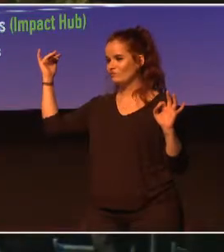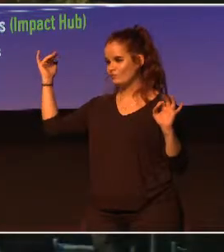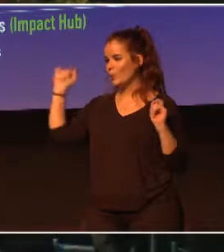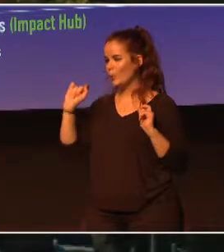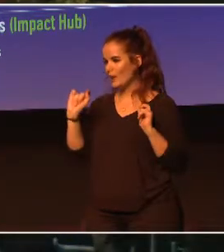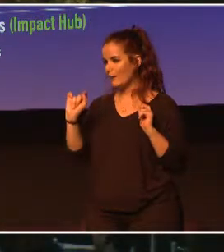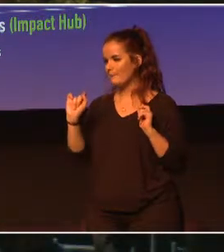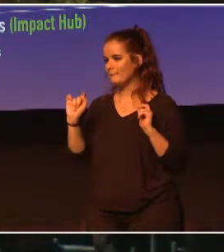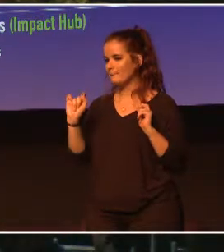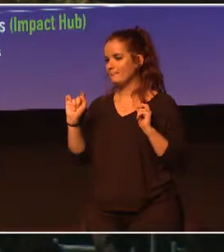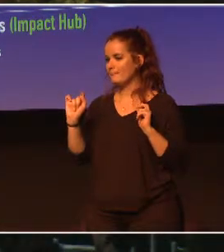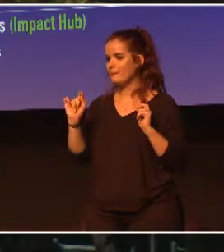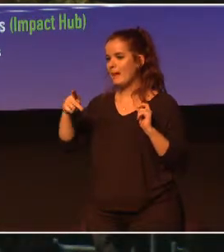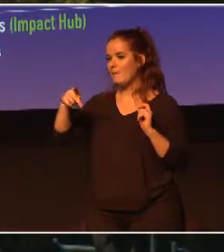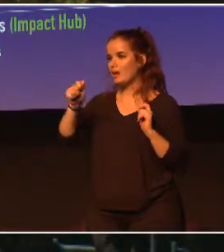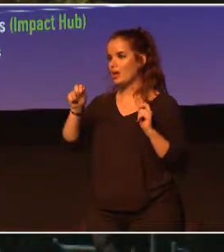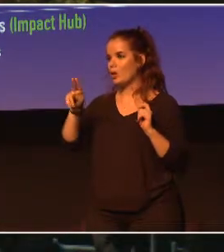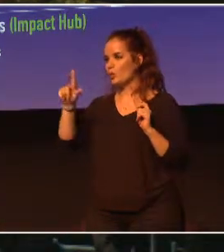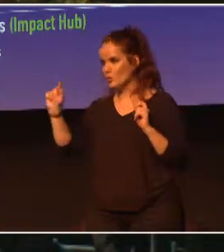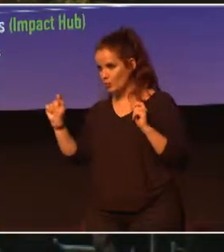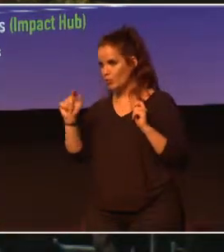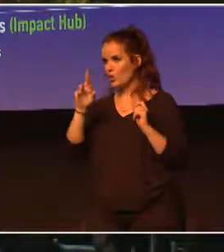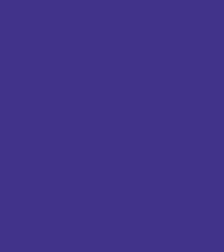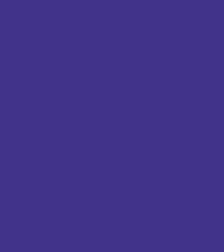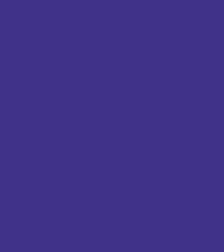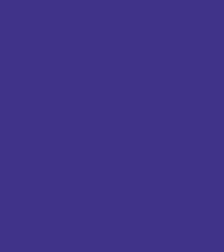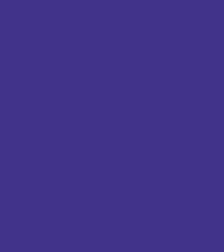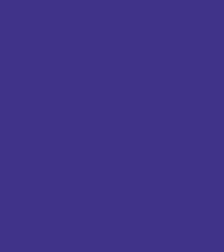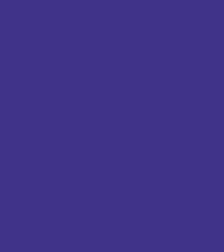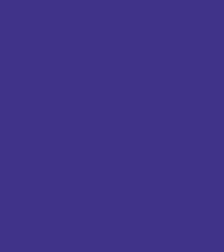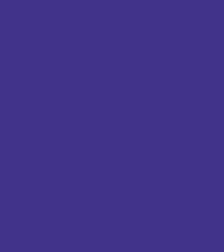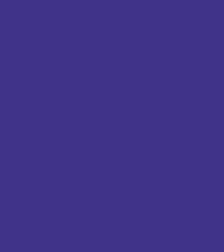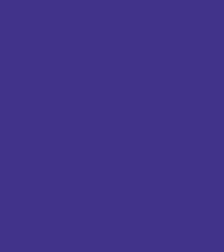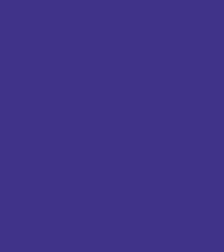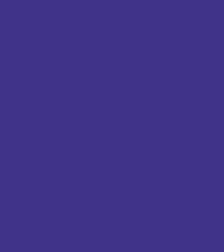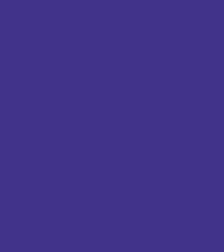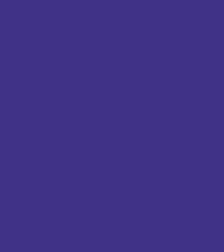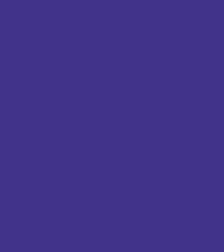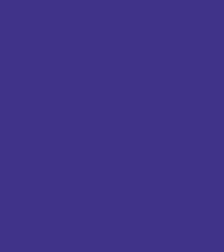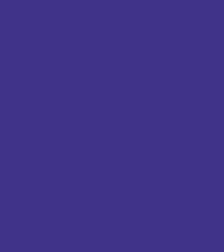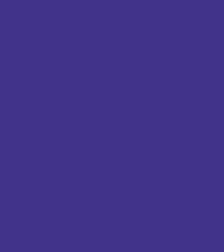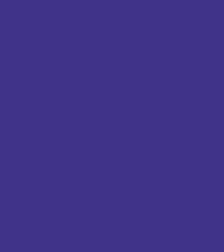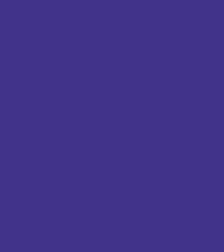primeiro deles chama Paulo Rogério Nunes. Barulho.